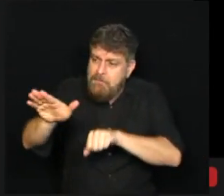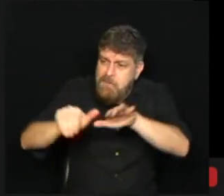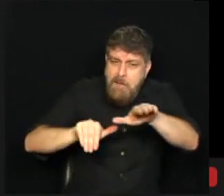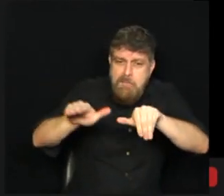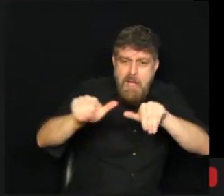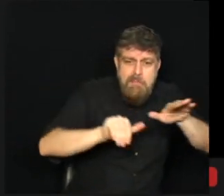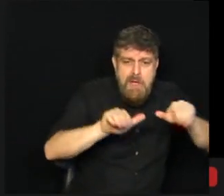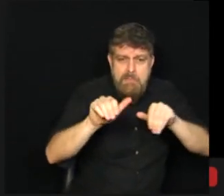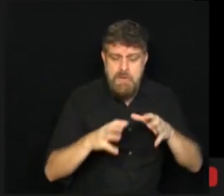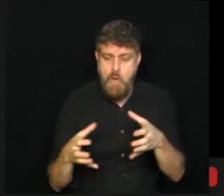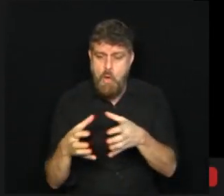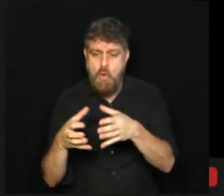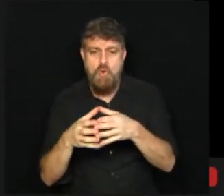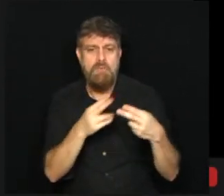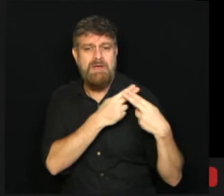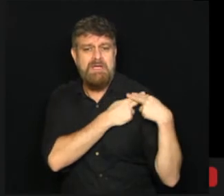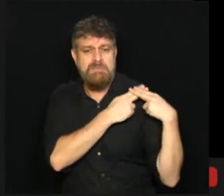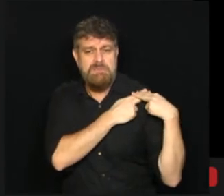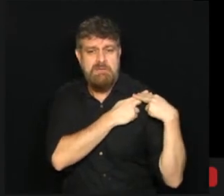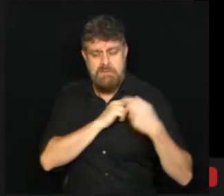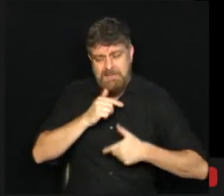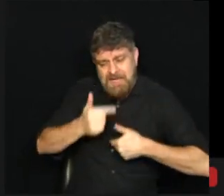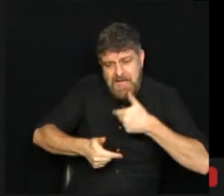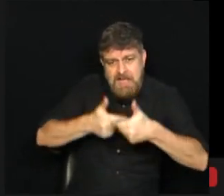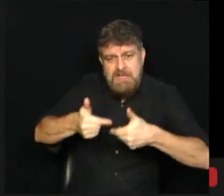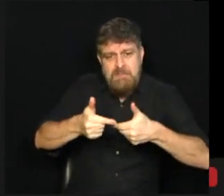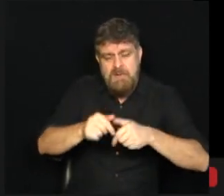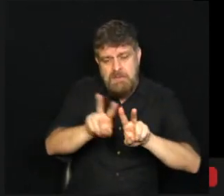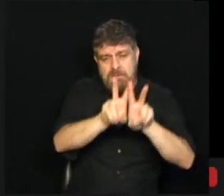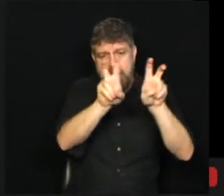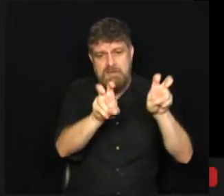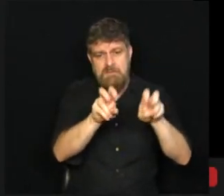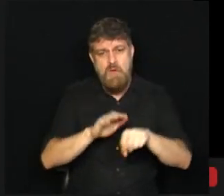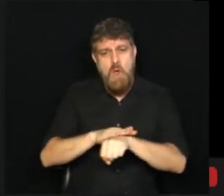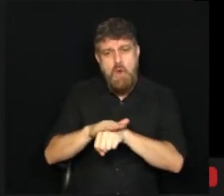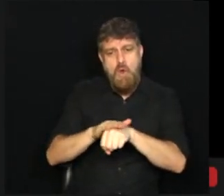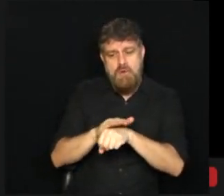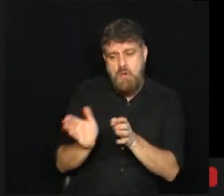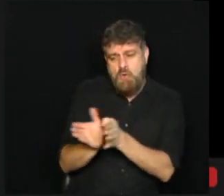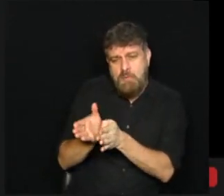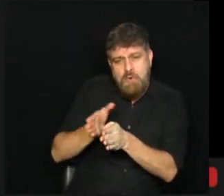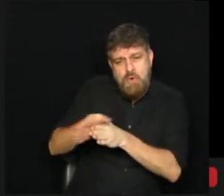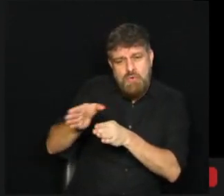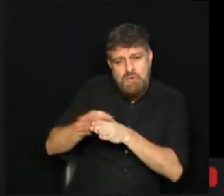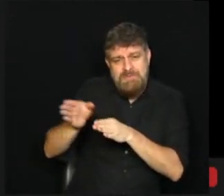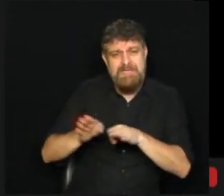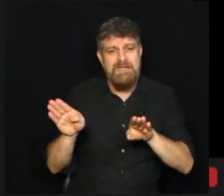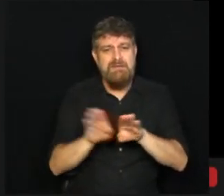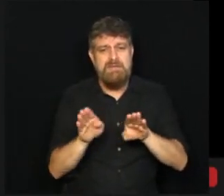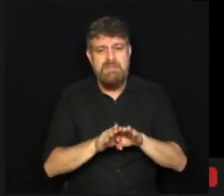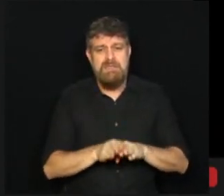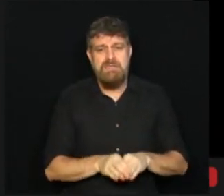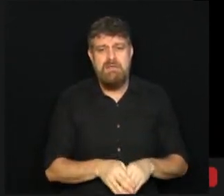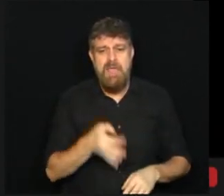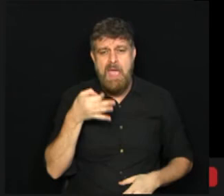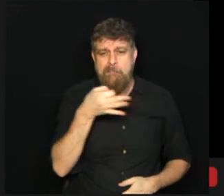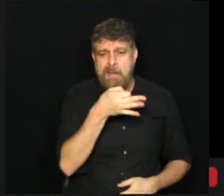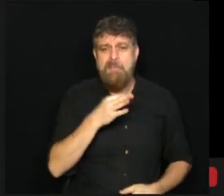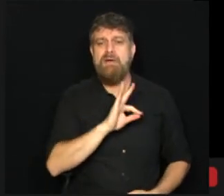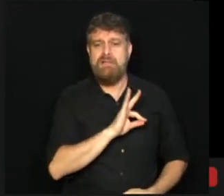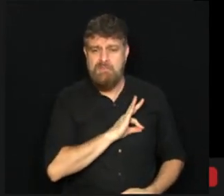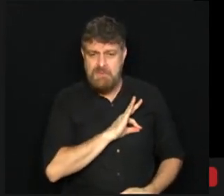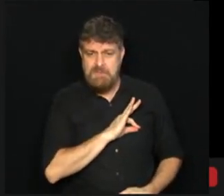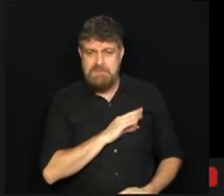uma forma ou de outra, trabalham nessa questão. Conversei com o CONDEP, conversei com a Ouvidoria da Polícia, anteontem conversei